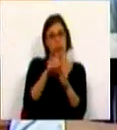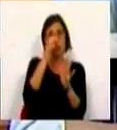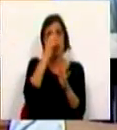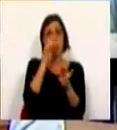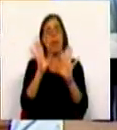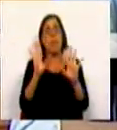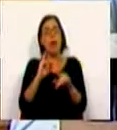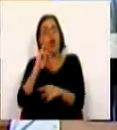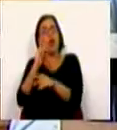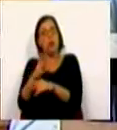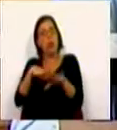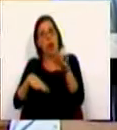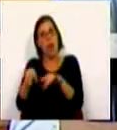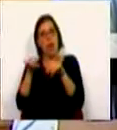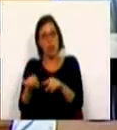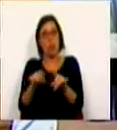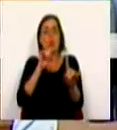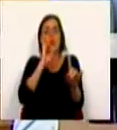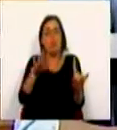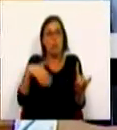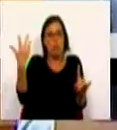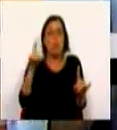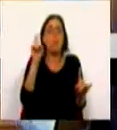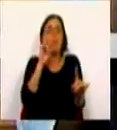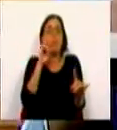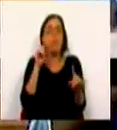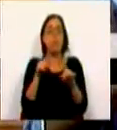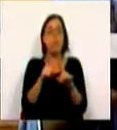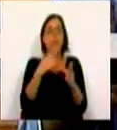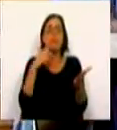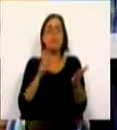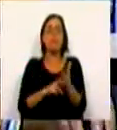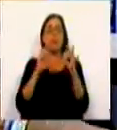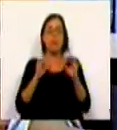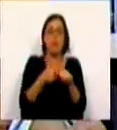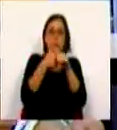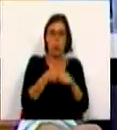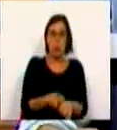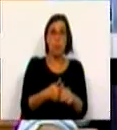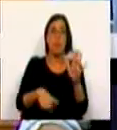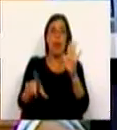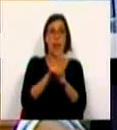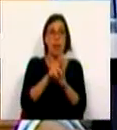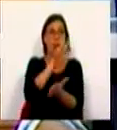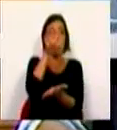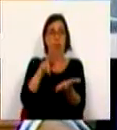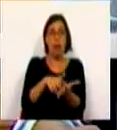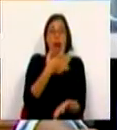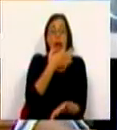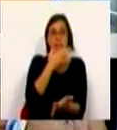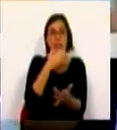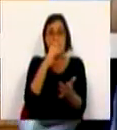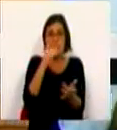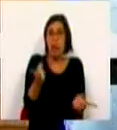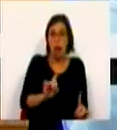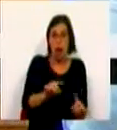mas também de outras ações que permitam assegurar o efetivo cumprimento das leis aprovadas, sem as